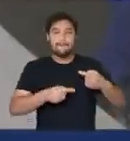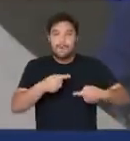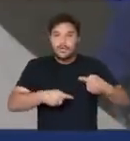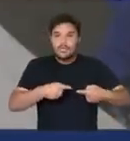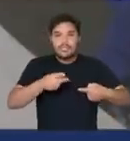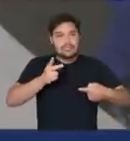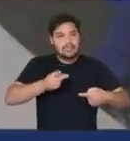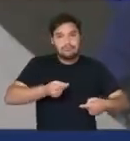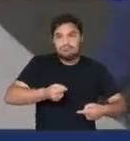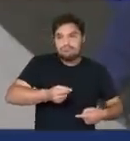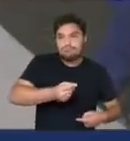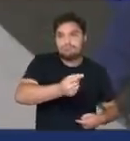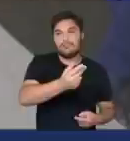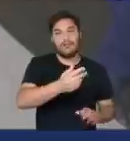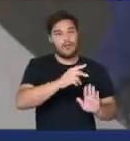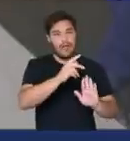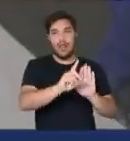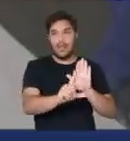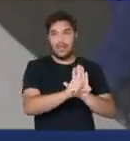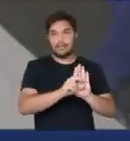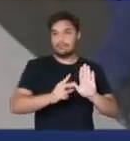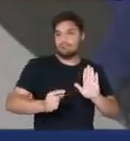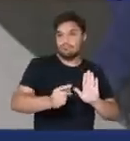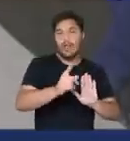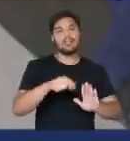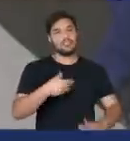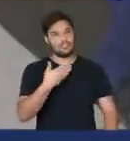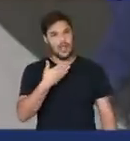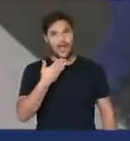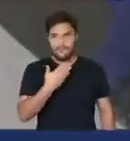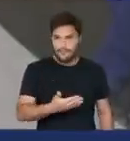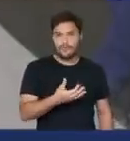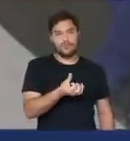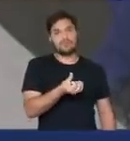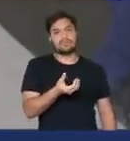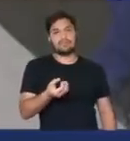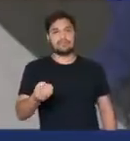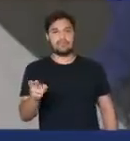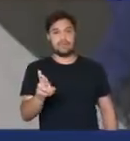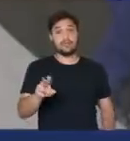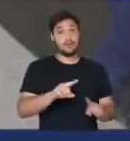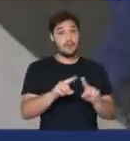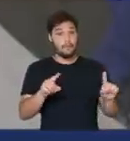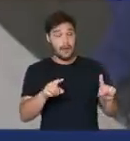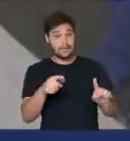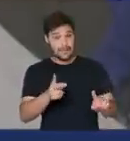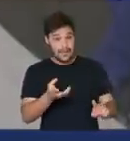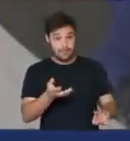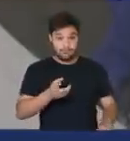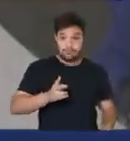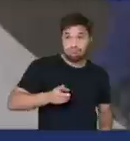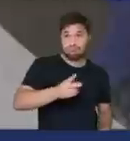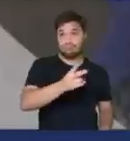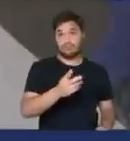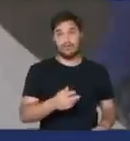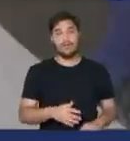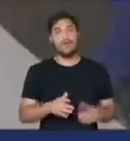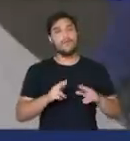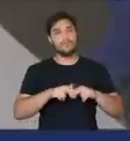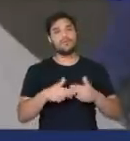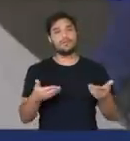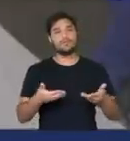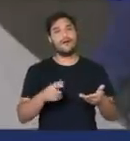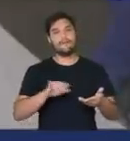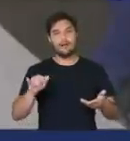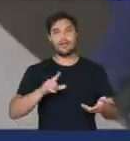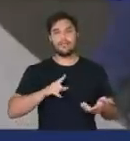seja permanente. Portanto, somos favoráveis aos R$ 600, mas queremos que essa política seja permanente. Portanto,